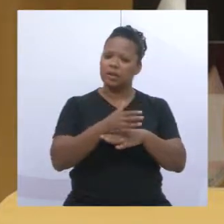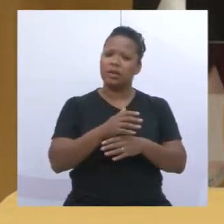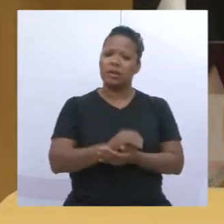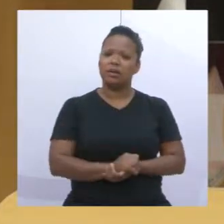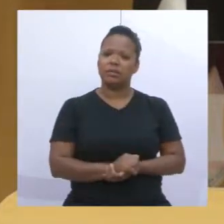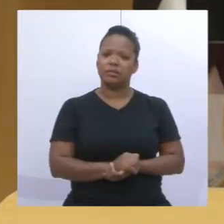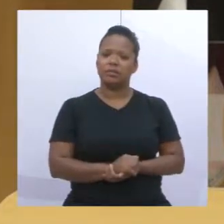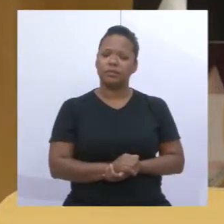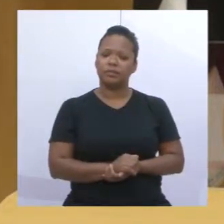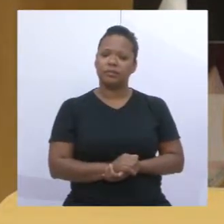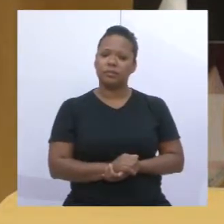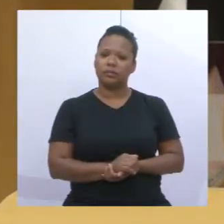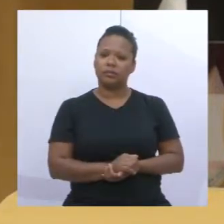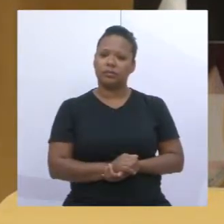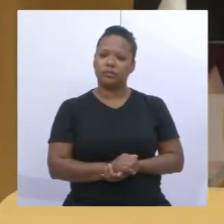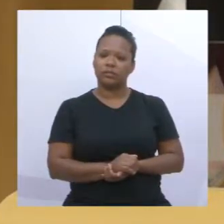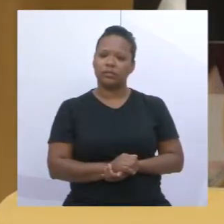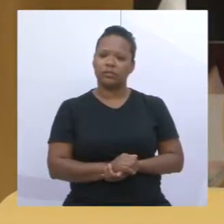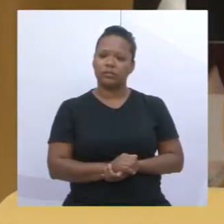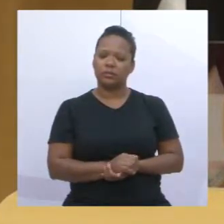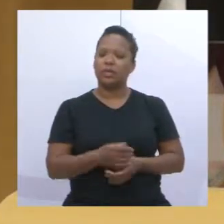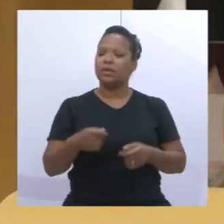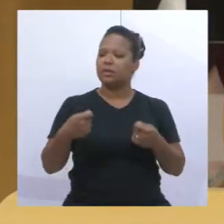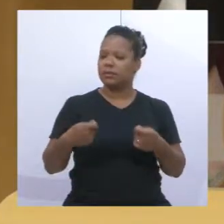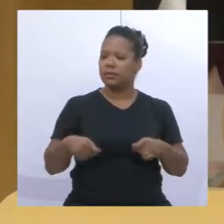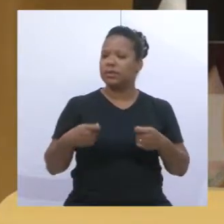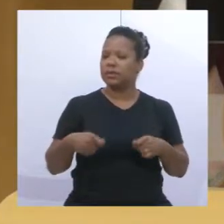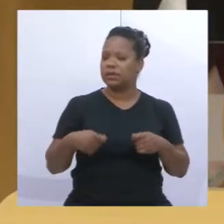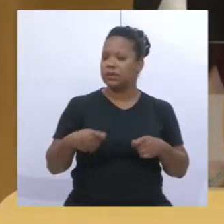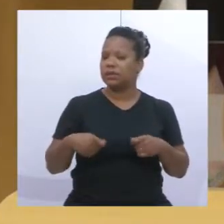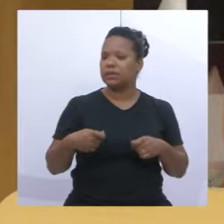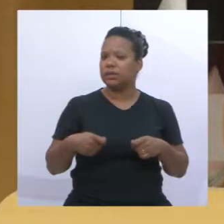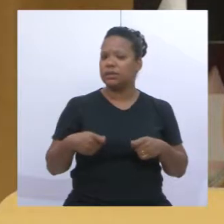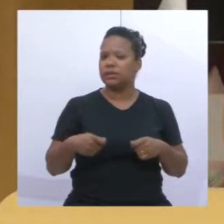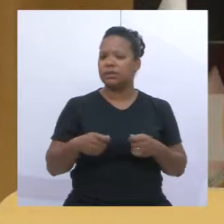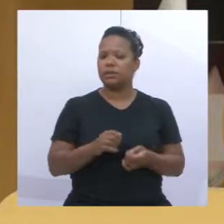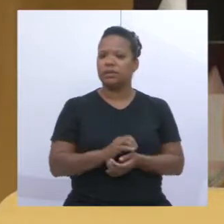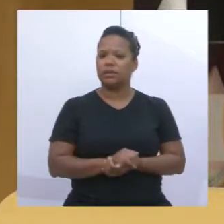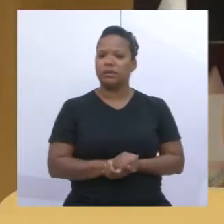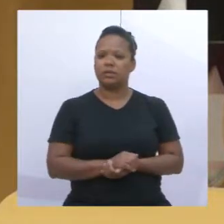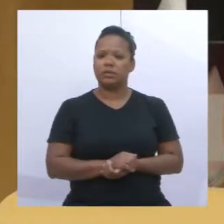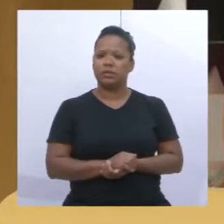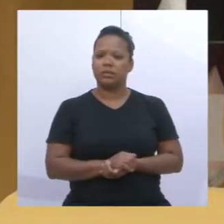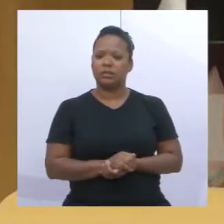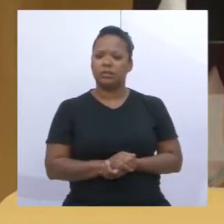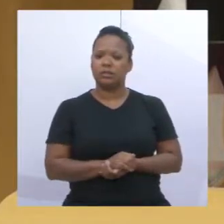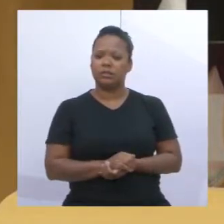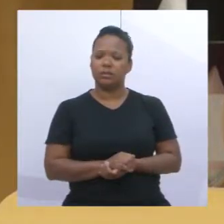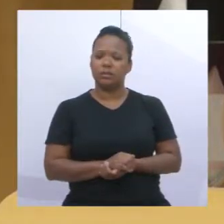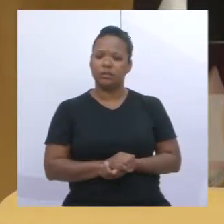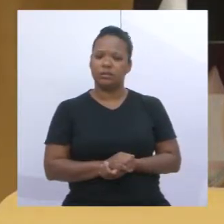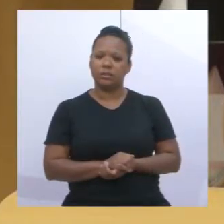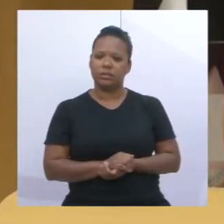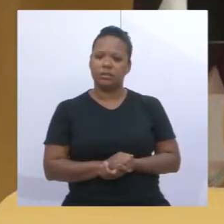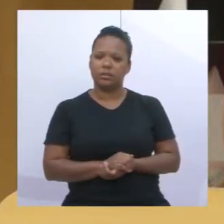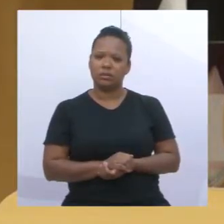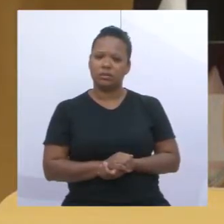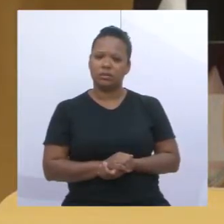atender os seus municípios. E é preciso de recurso, e é preciso que o município faça essa alocação. Então, não